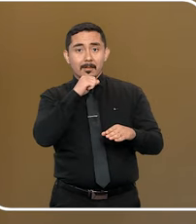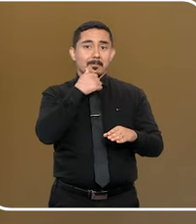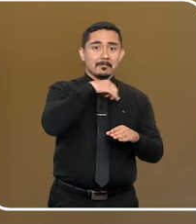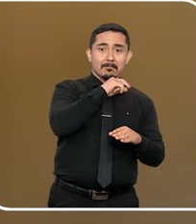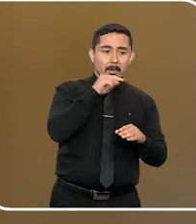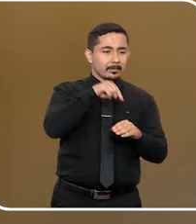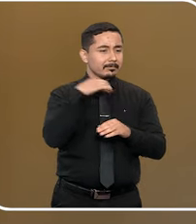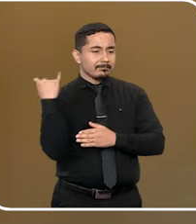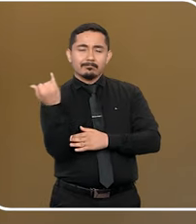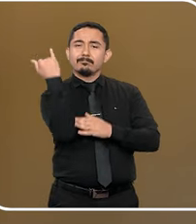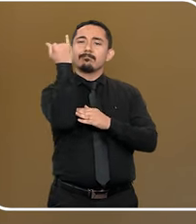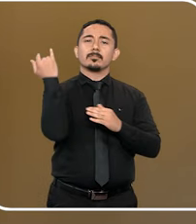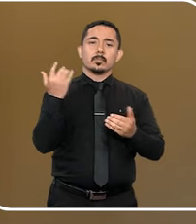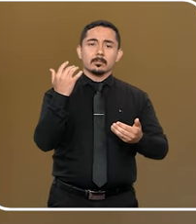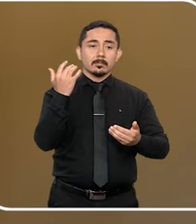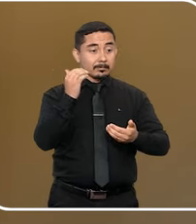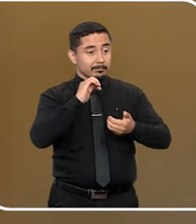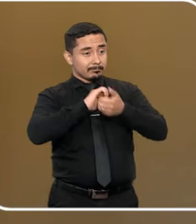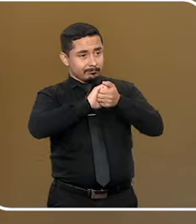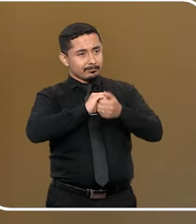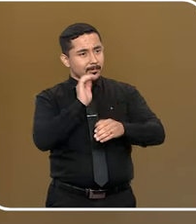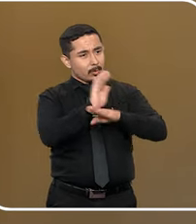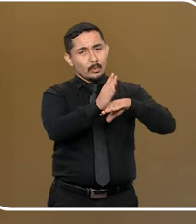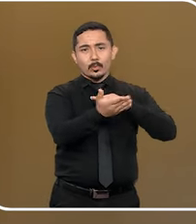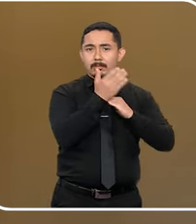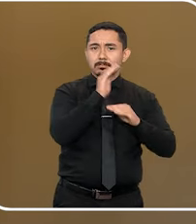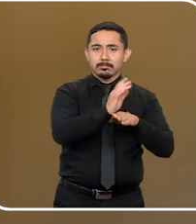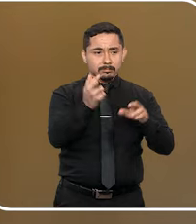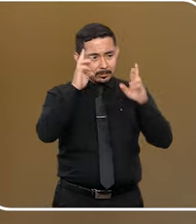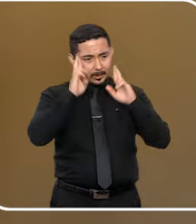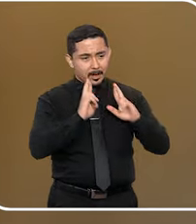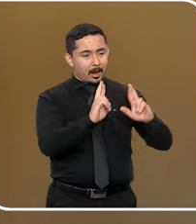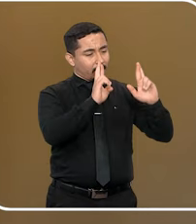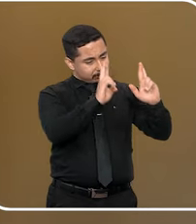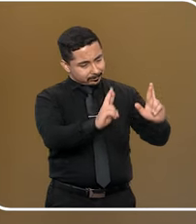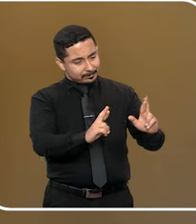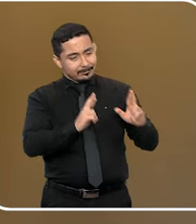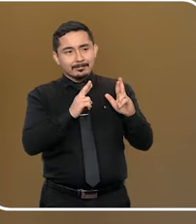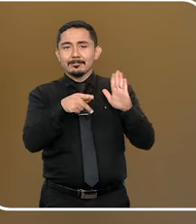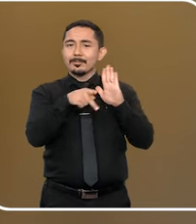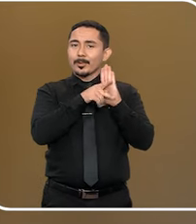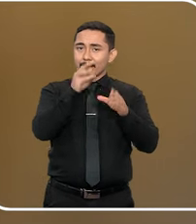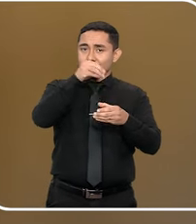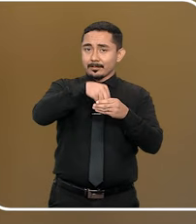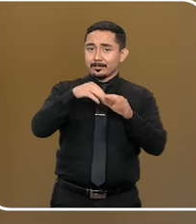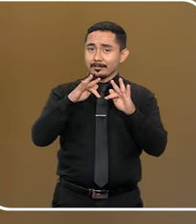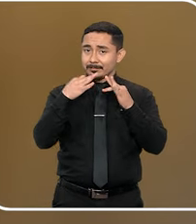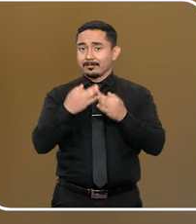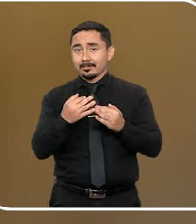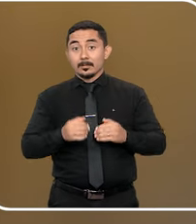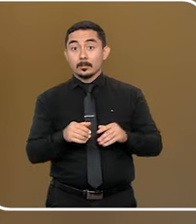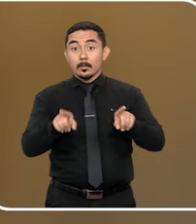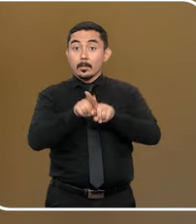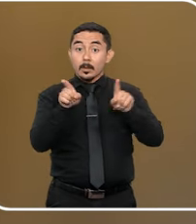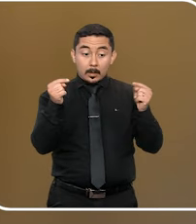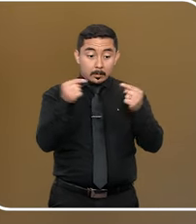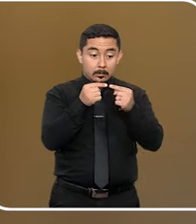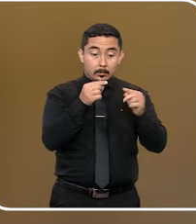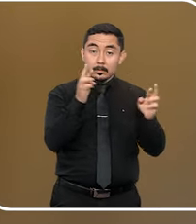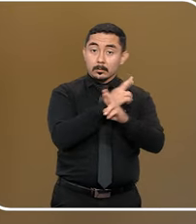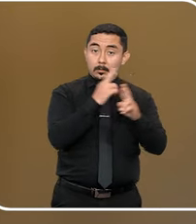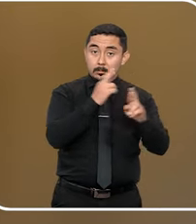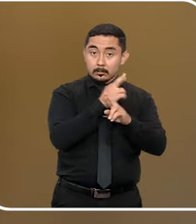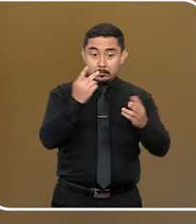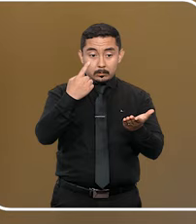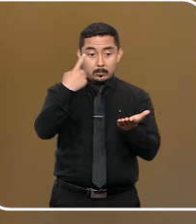tem sido tão relevante né no compartilhamento de práticas respeitosas e não violentas de parentalidade e que está relacionada às